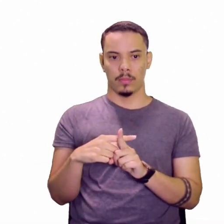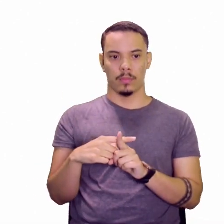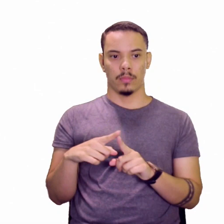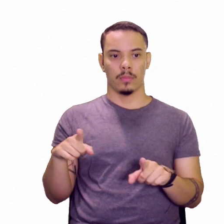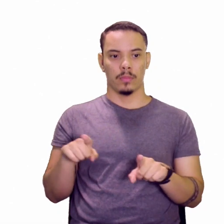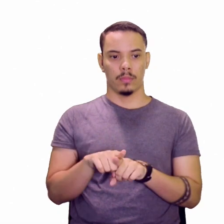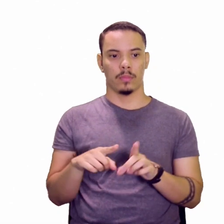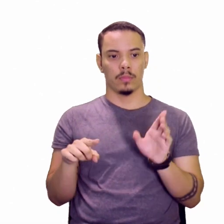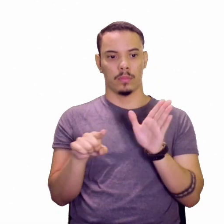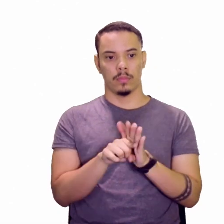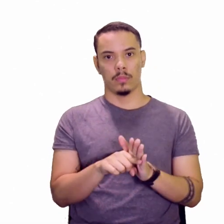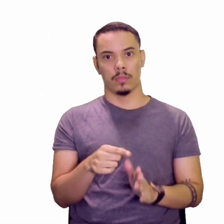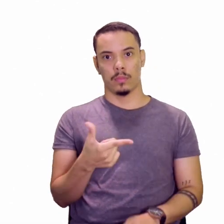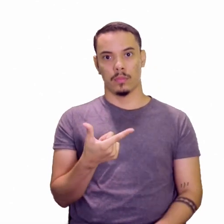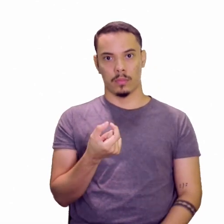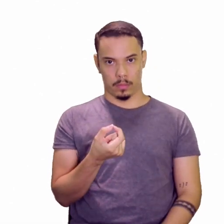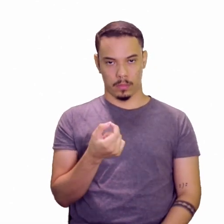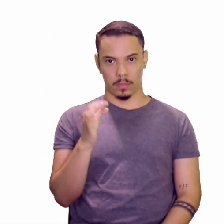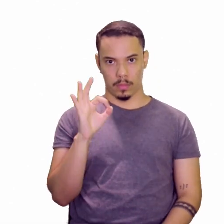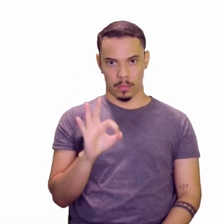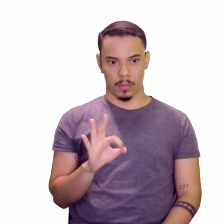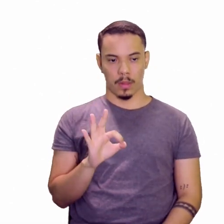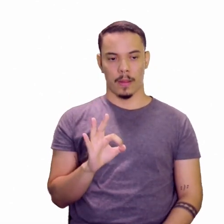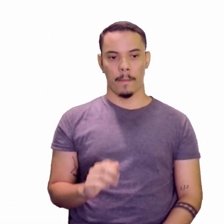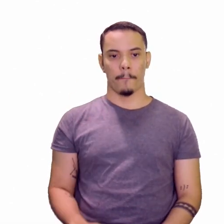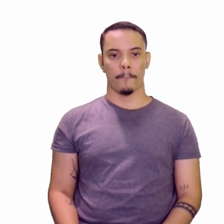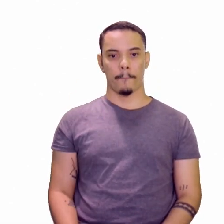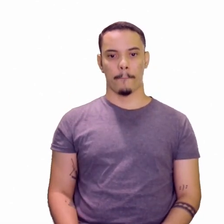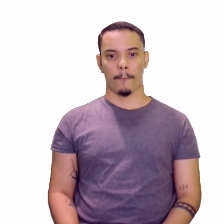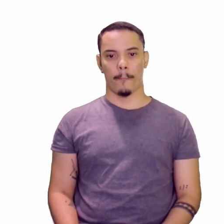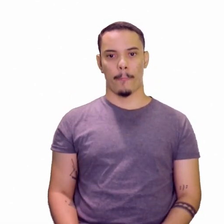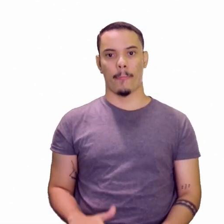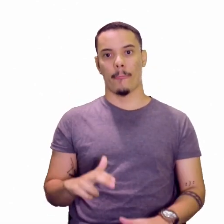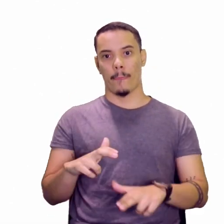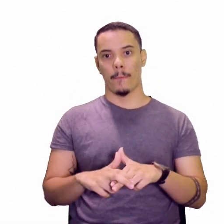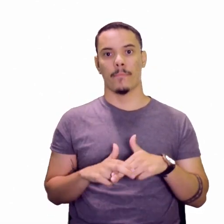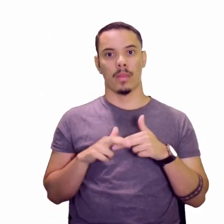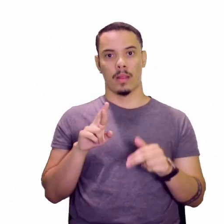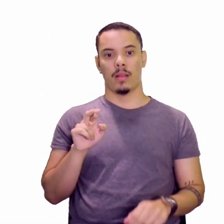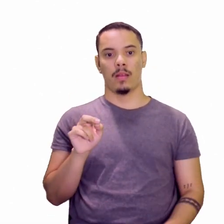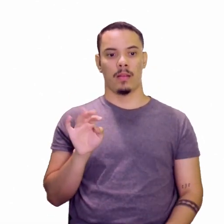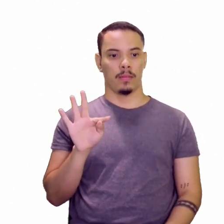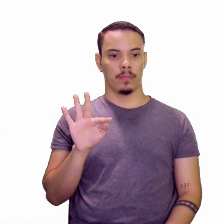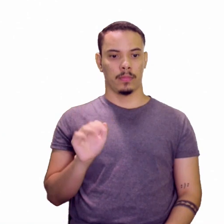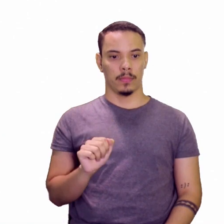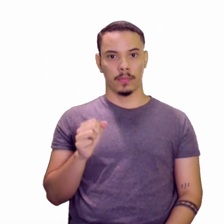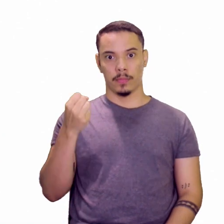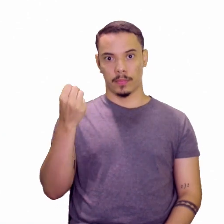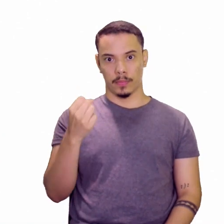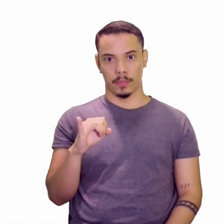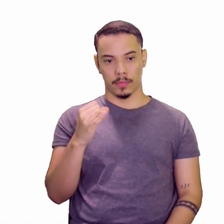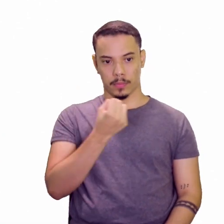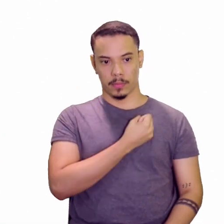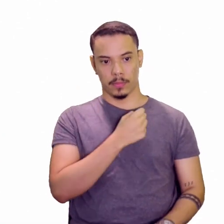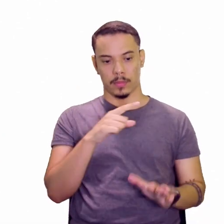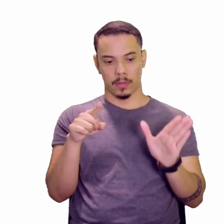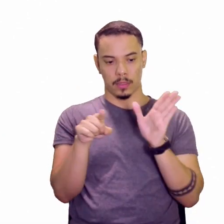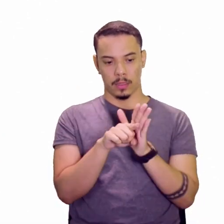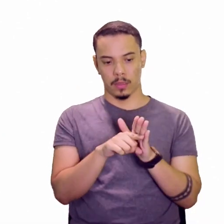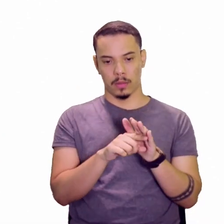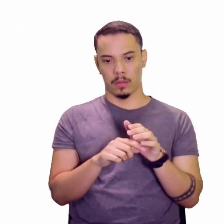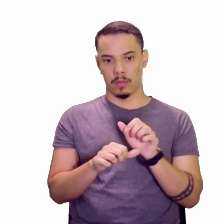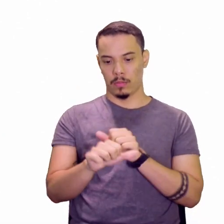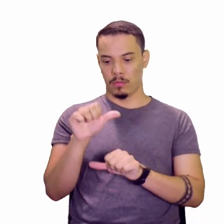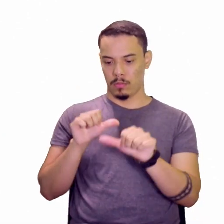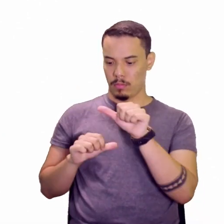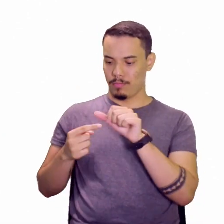ó, menos 20, certo? Então, a nossa reta, se fosse uma velocidade de valor negativo, um movimento